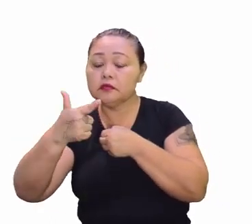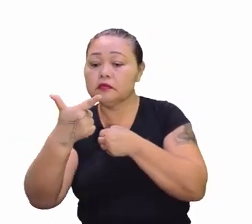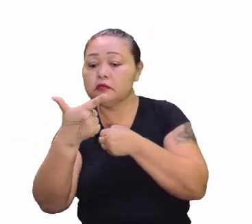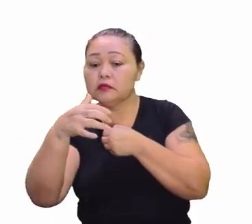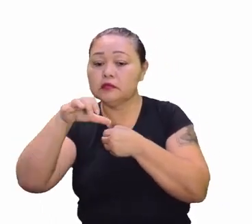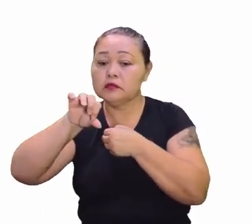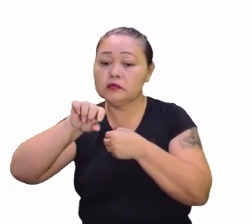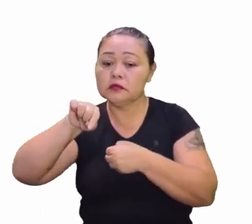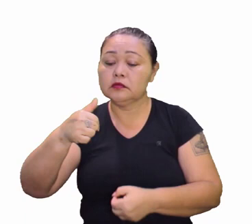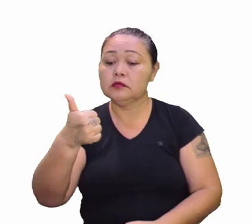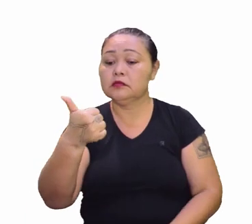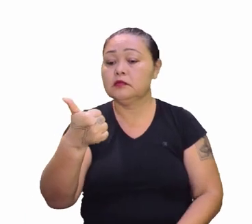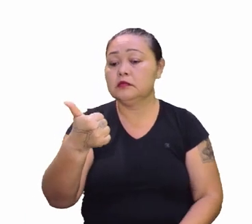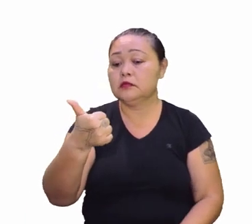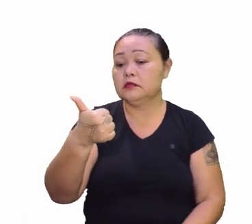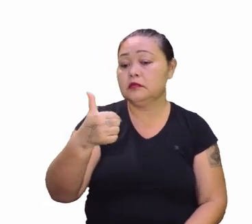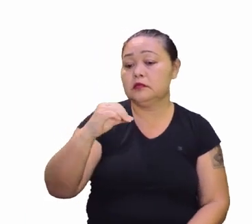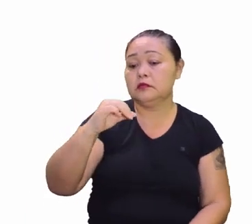aproximadamente